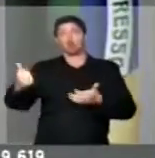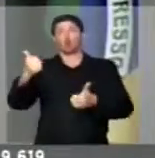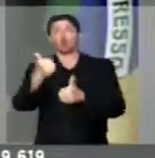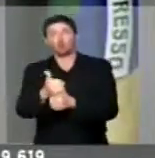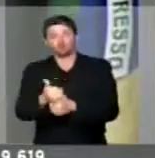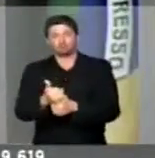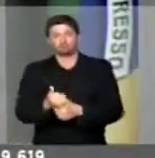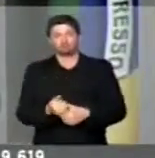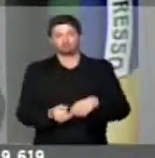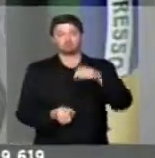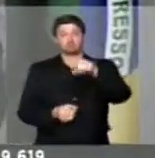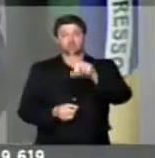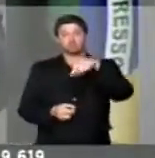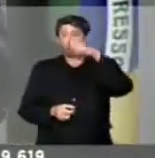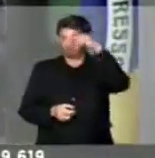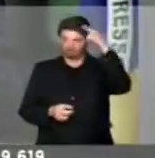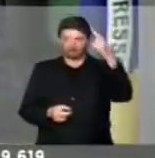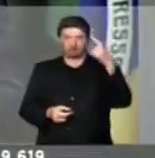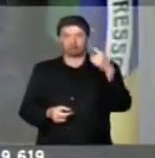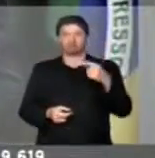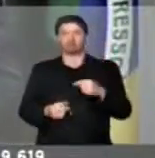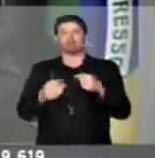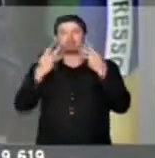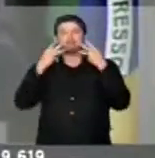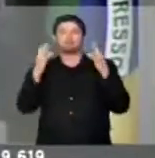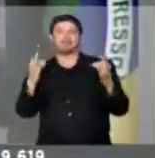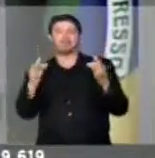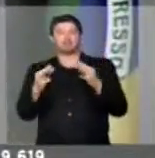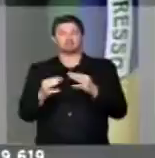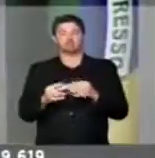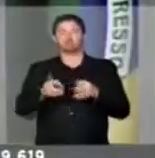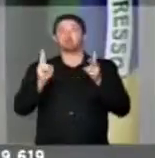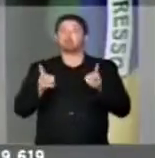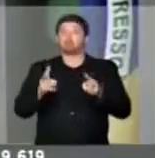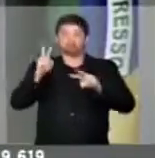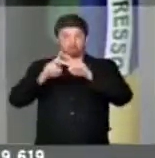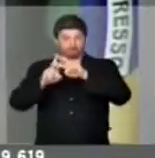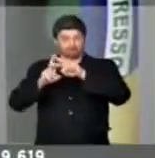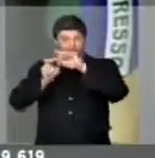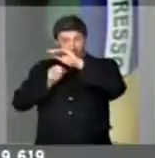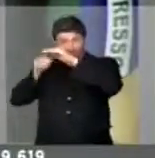golpe. Isso foi uma ideia de marketing que mesmo